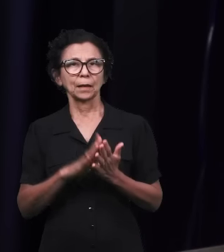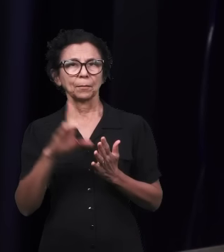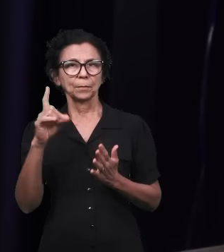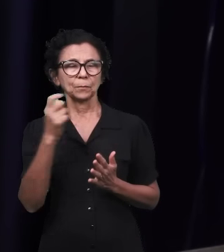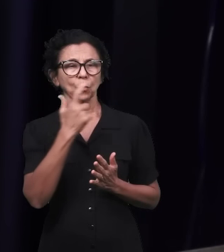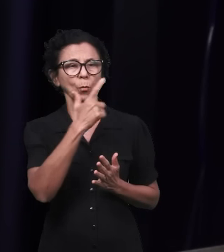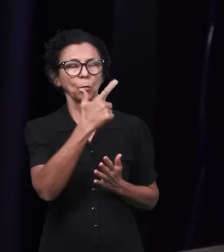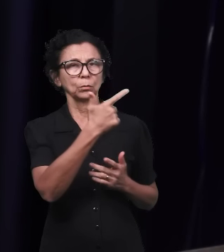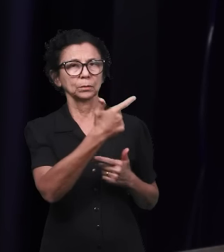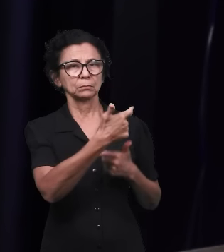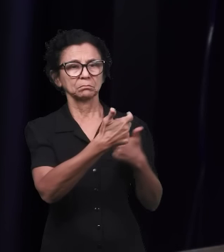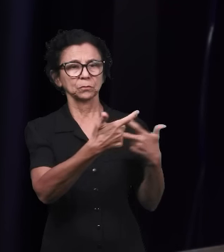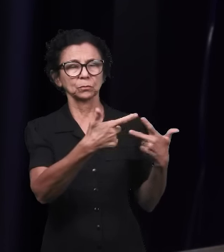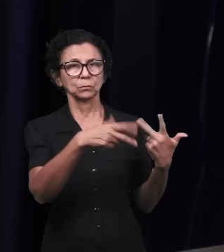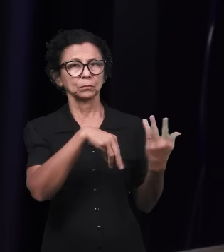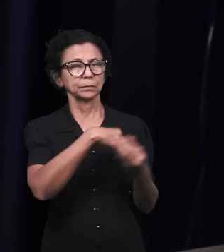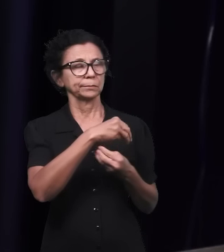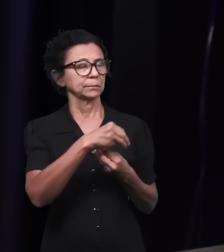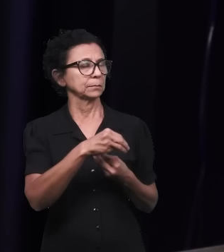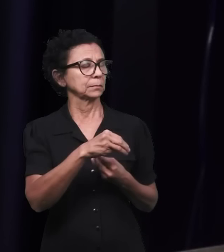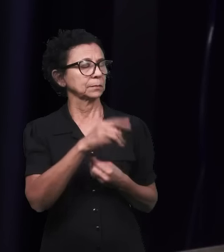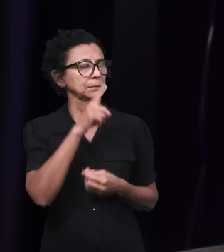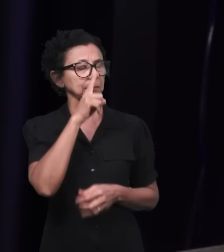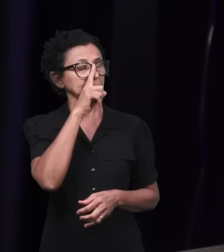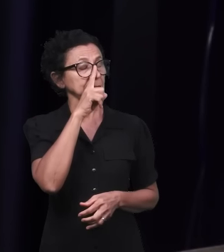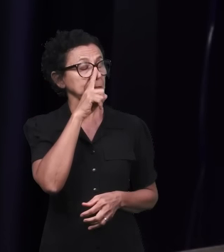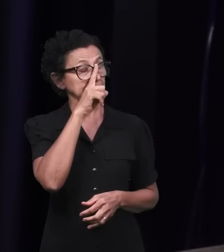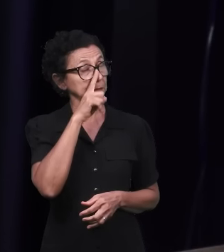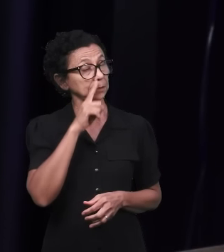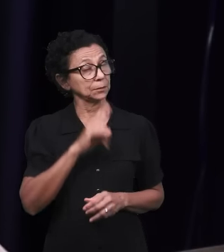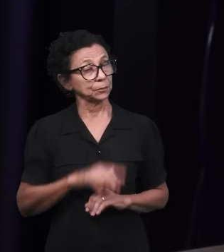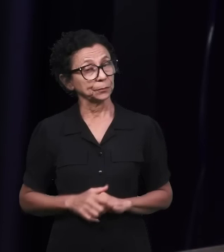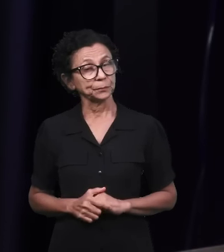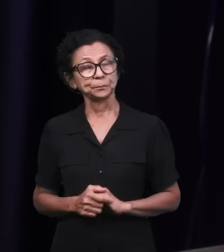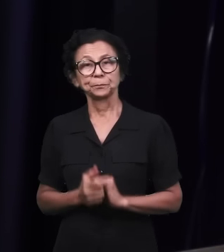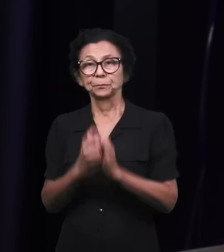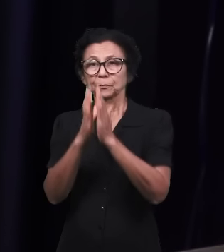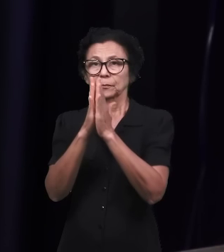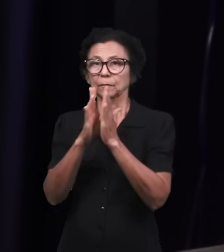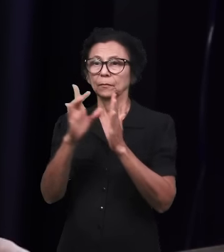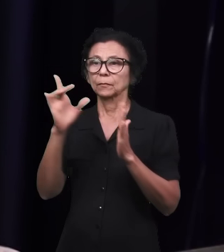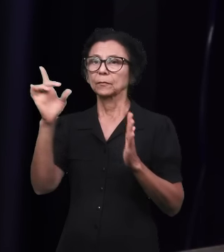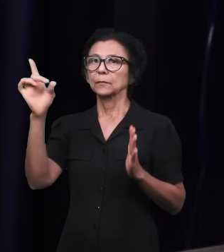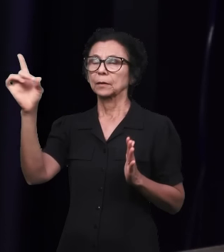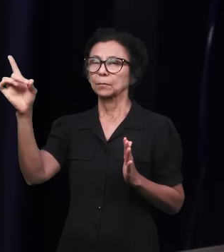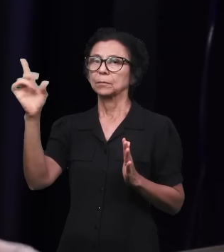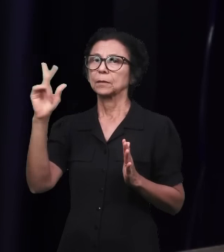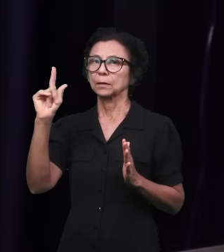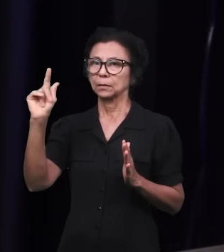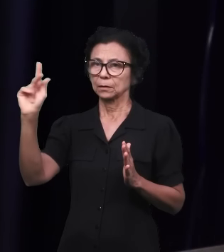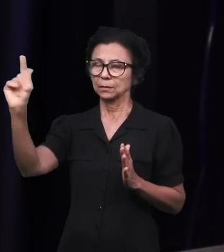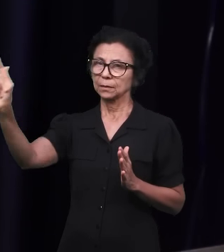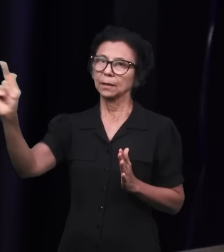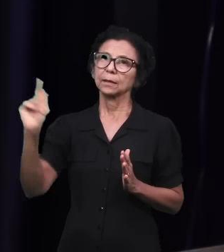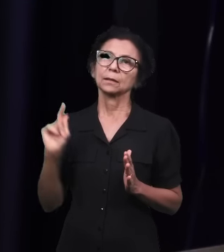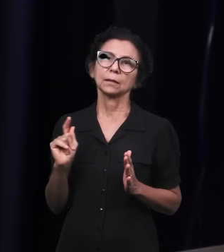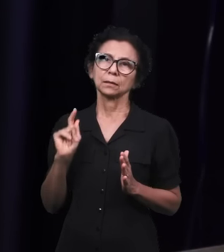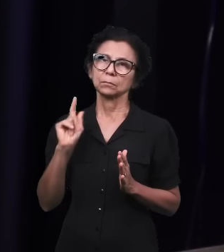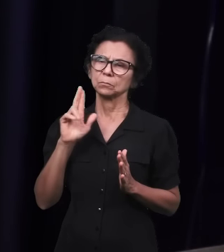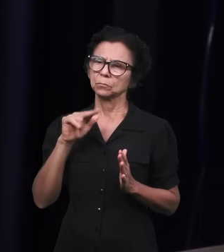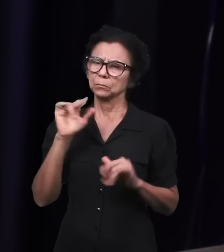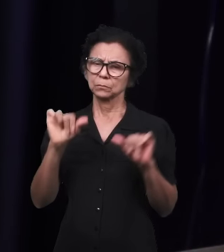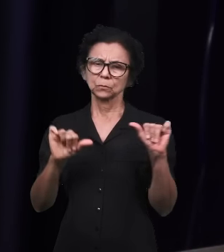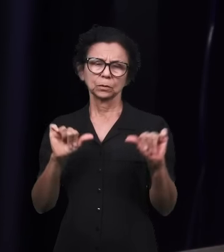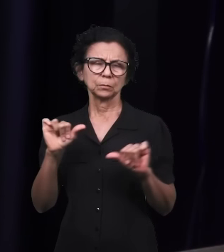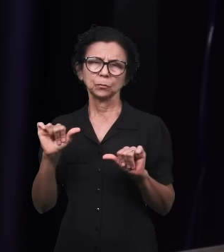há um perigo. Exatamente. Né? Porque a palavra de Deus é eterna, ela é imutável, é a rocha eterna.